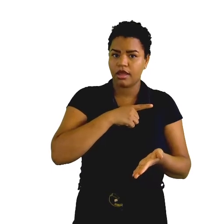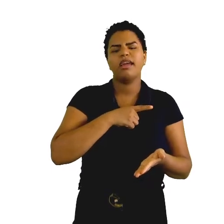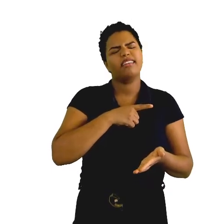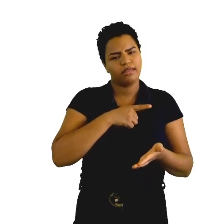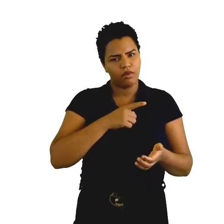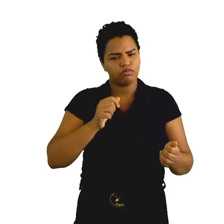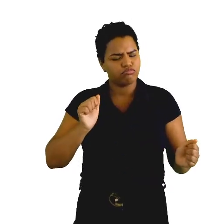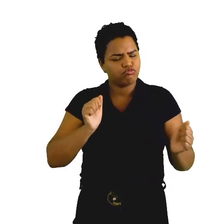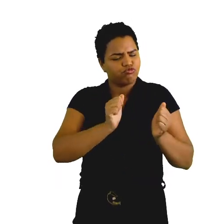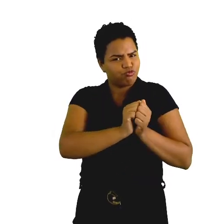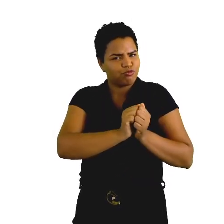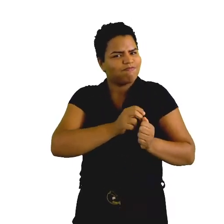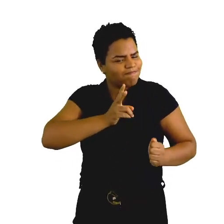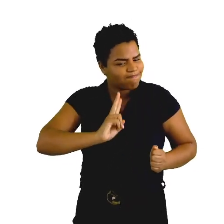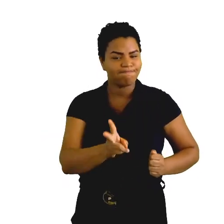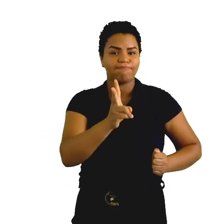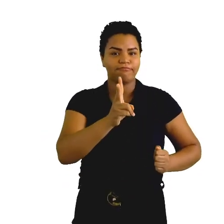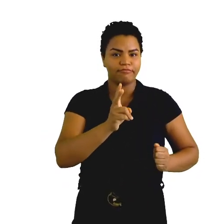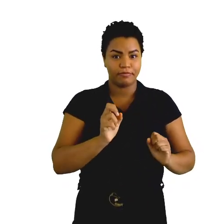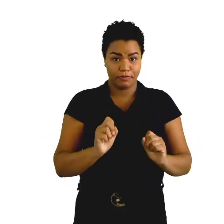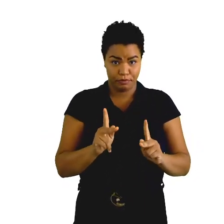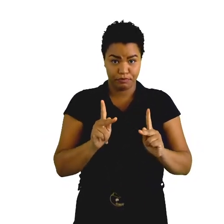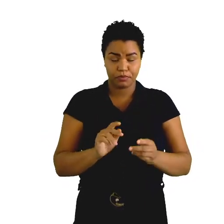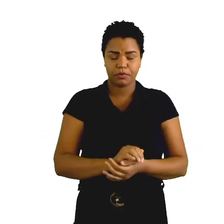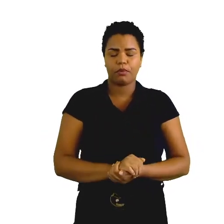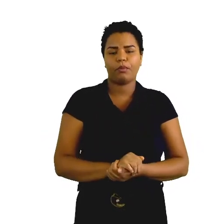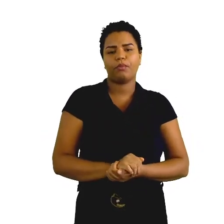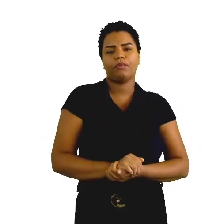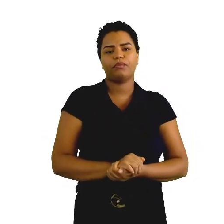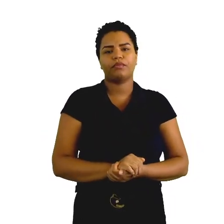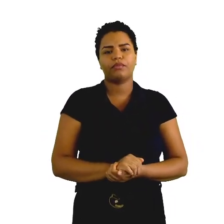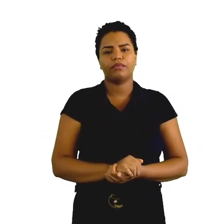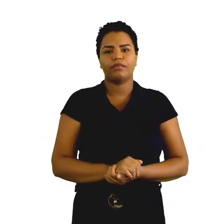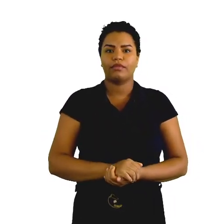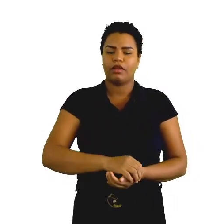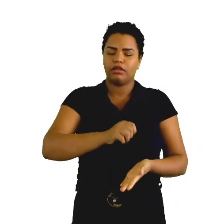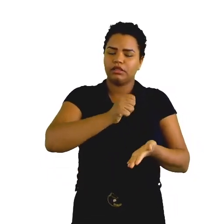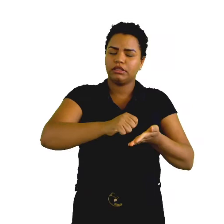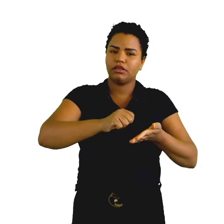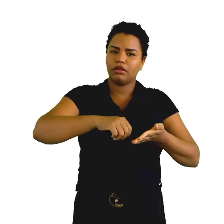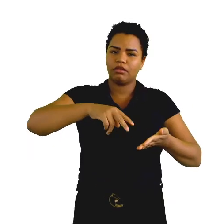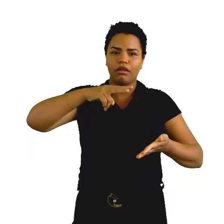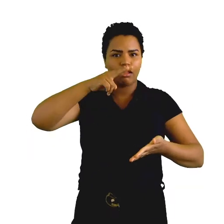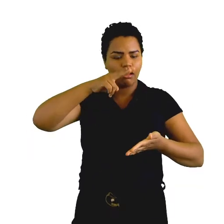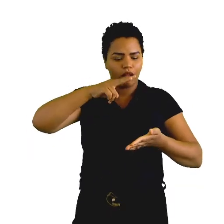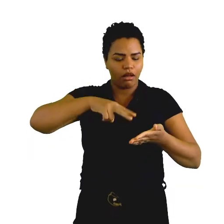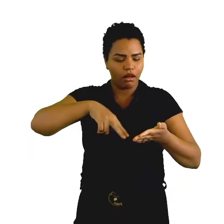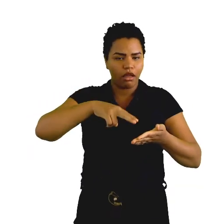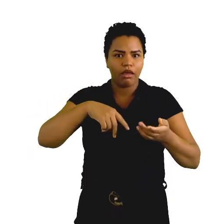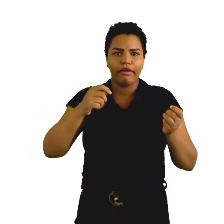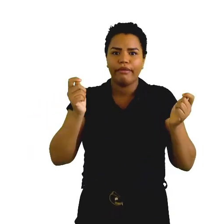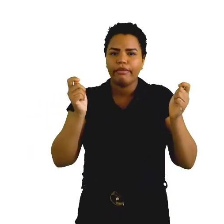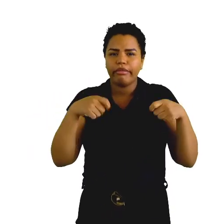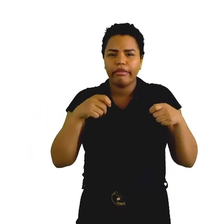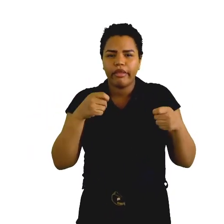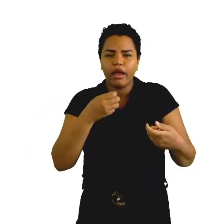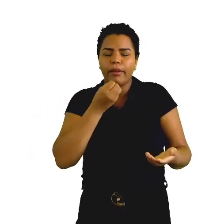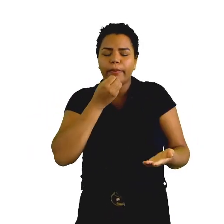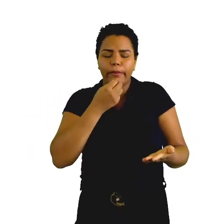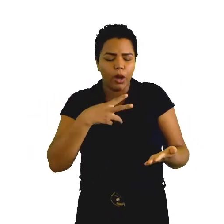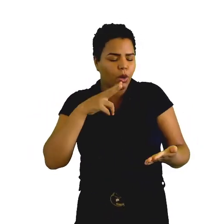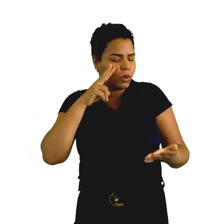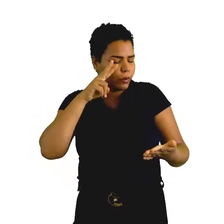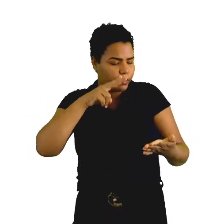de todas as horas. Escrita legível. Lembre-se que você está